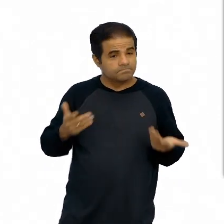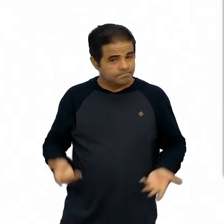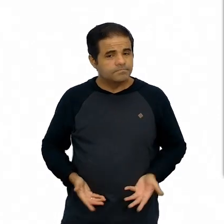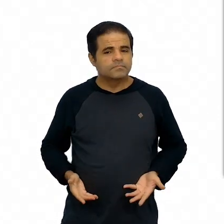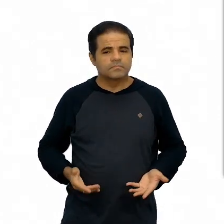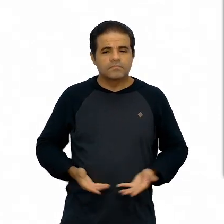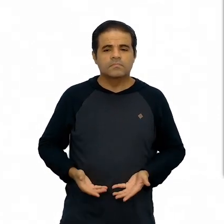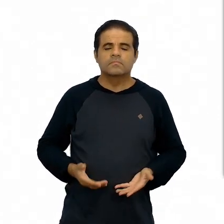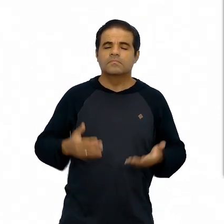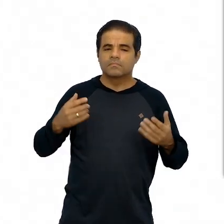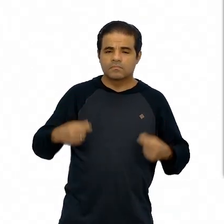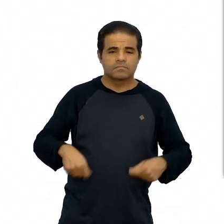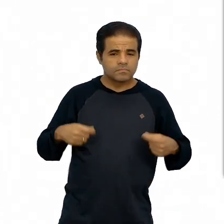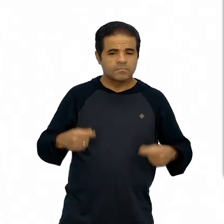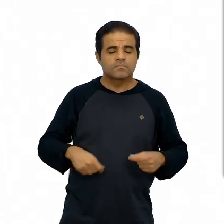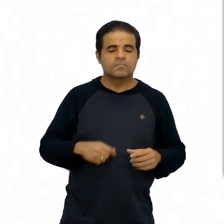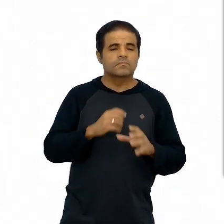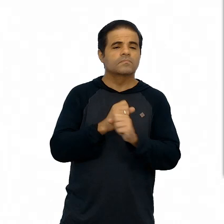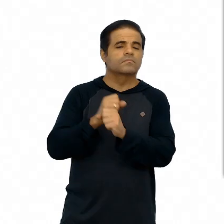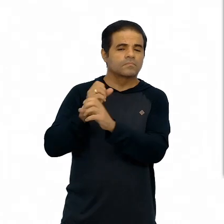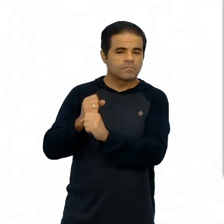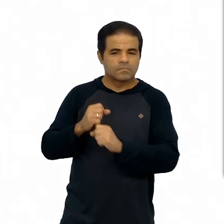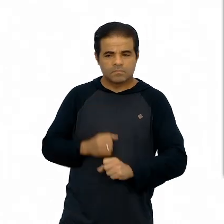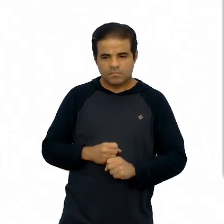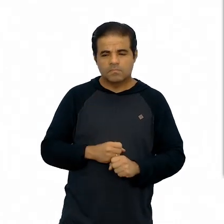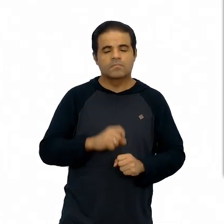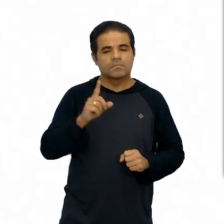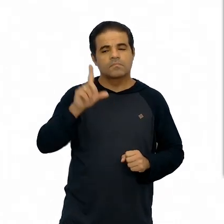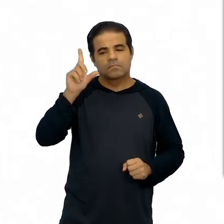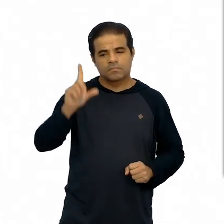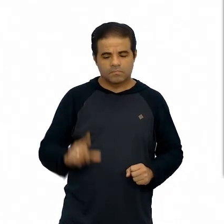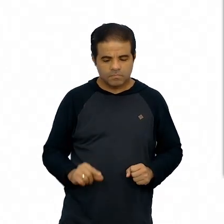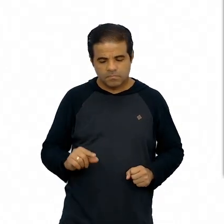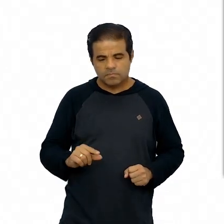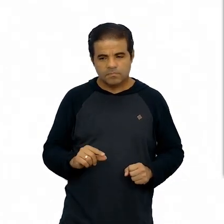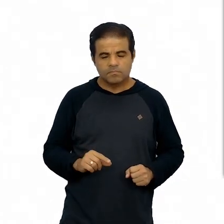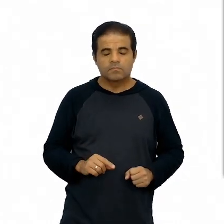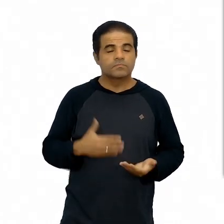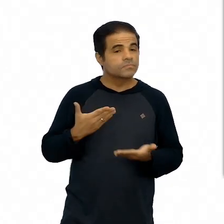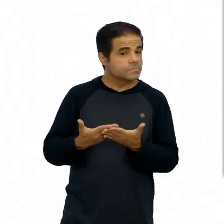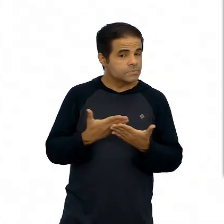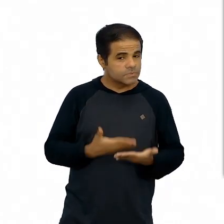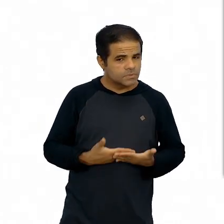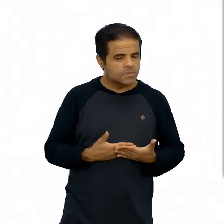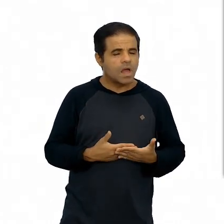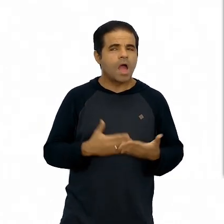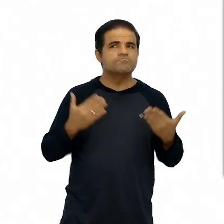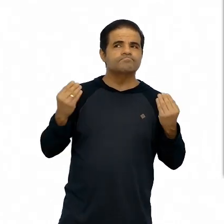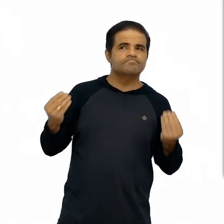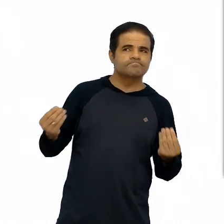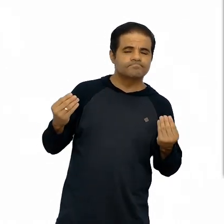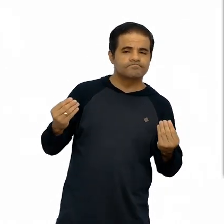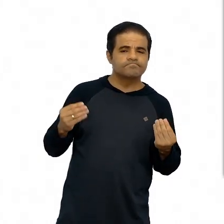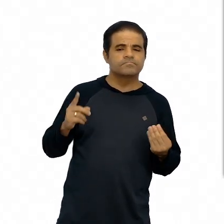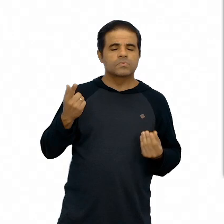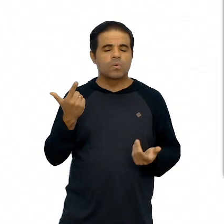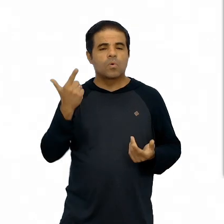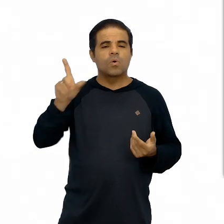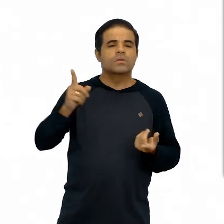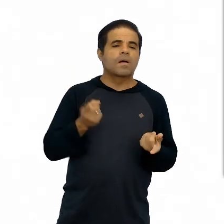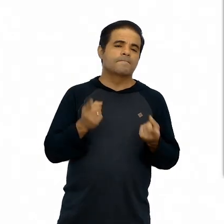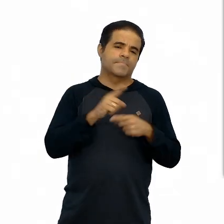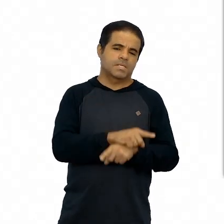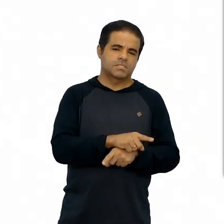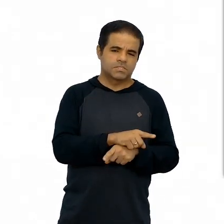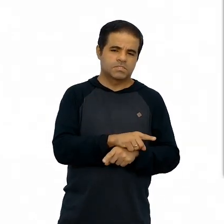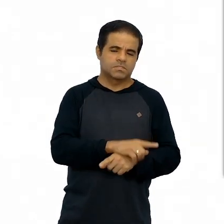então, necessariamente, o perímetro também diminui. Para os estudantes, o perímetro é outra medida